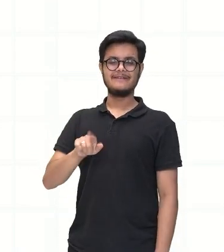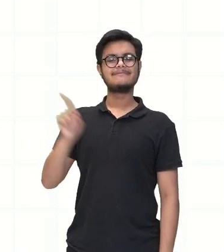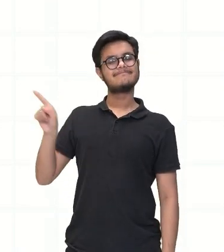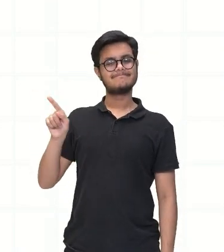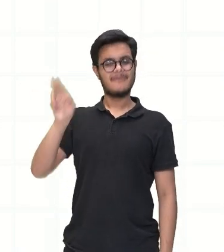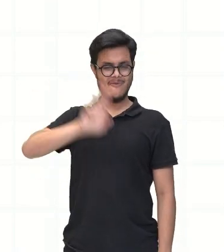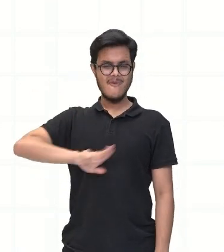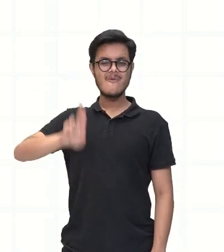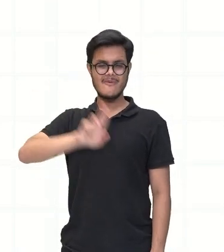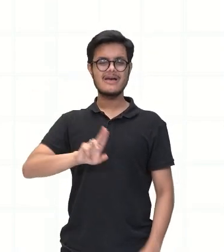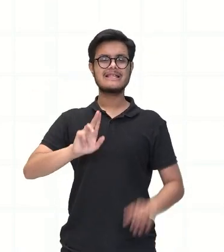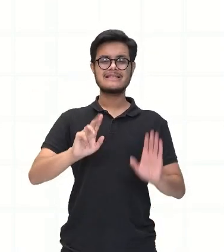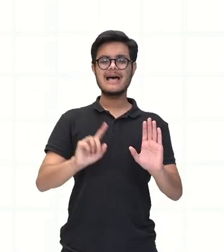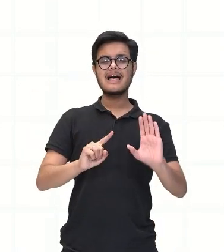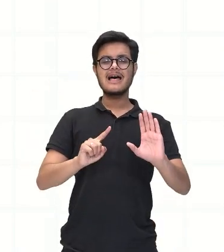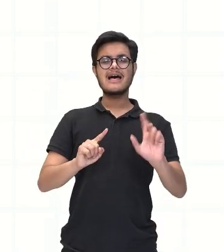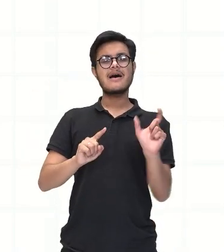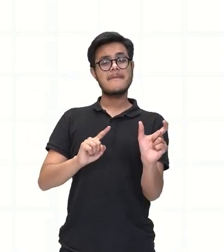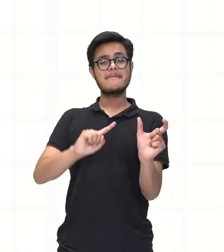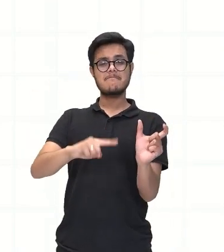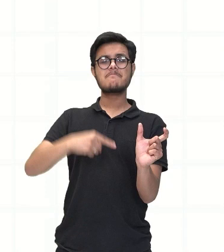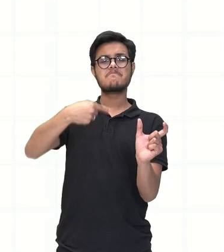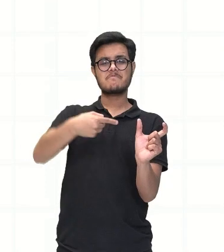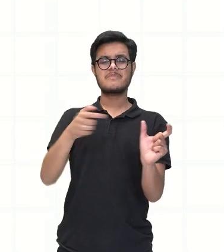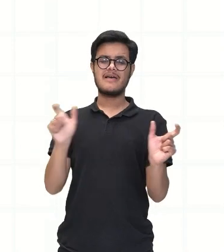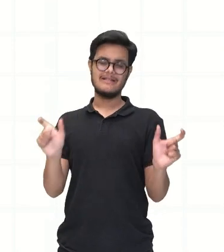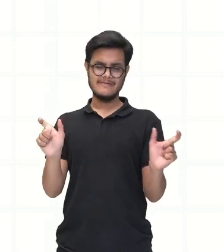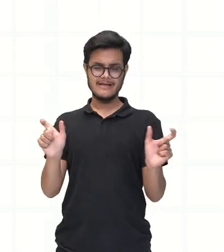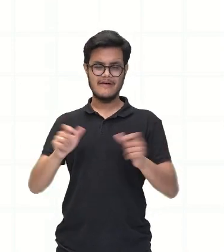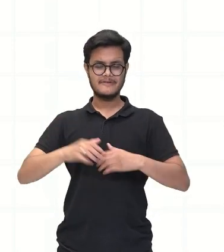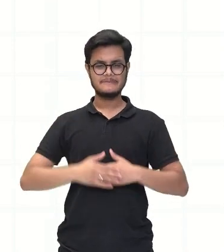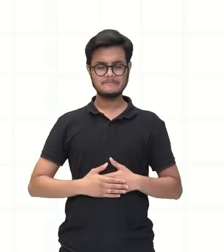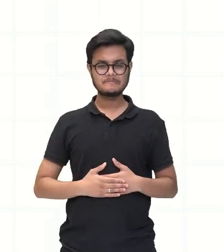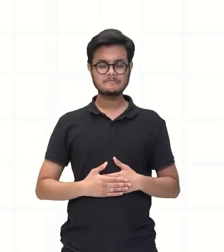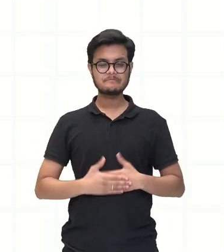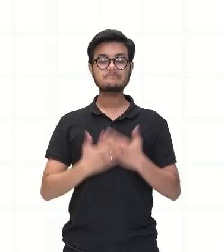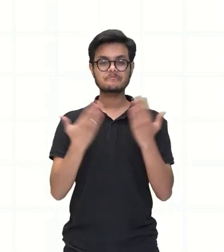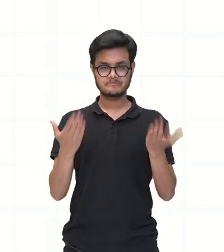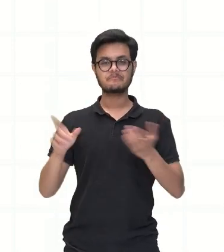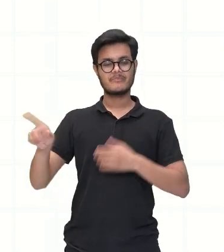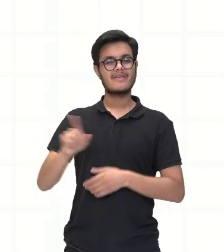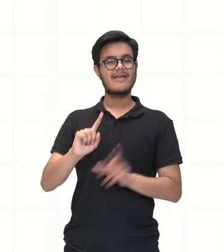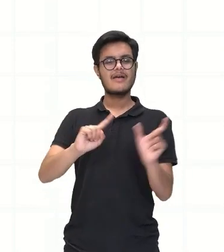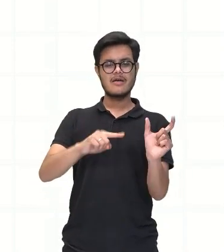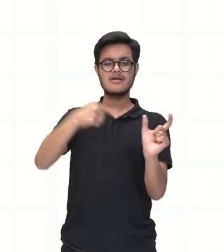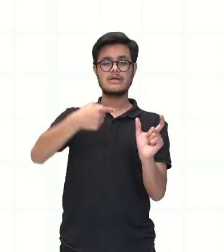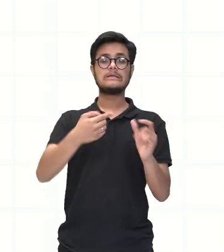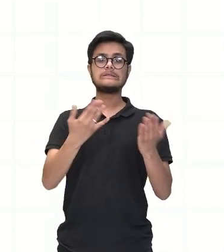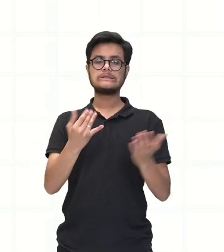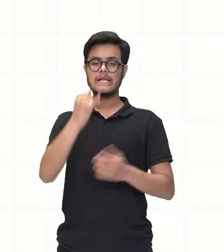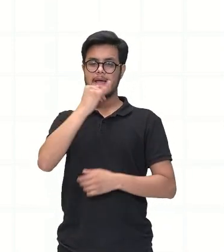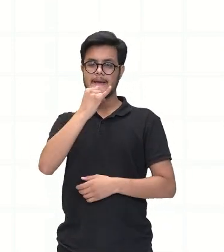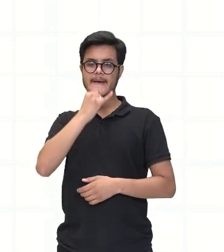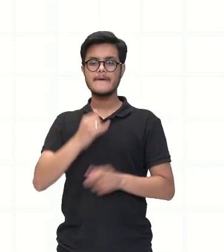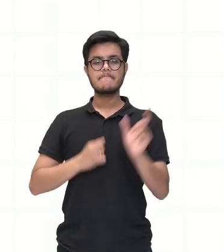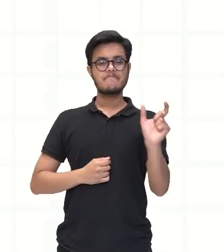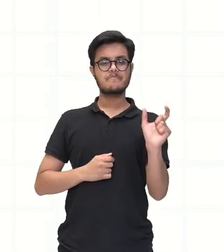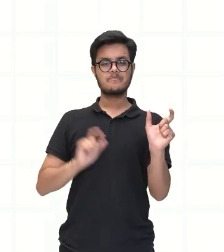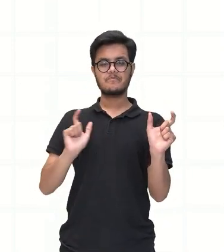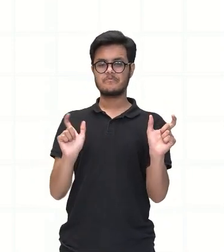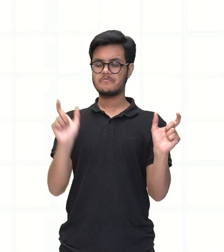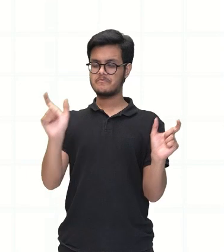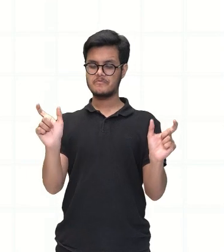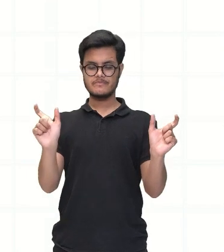gráfico. O hífen. O hífen, aqui, ó, é um sinal gráfico cujas funções estão associadas a